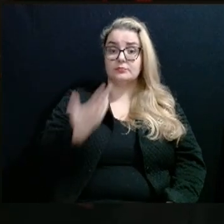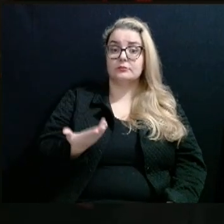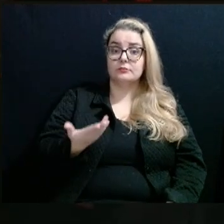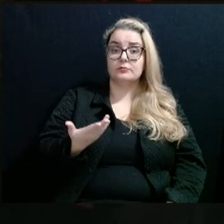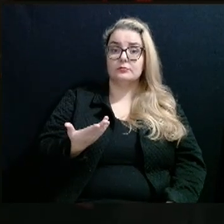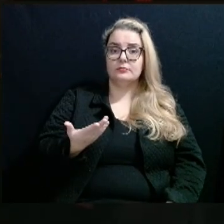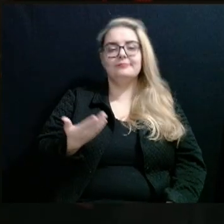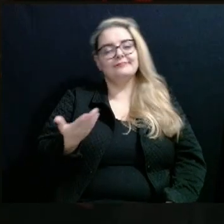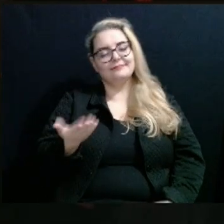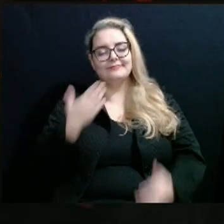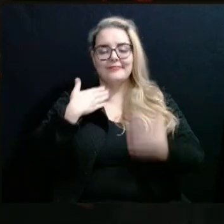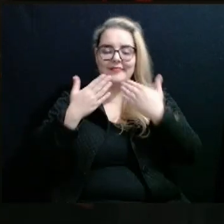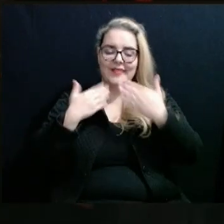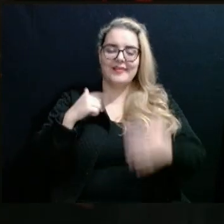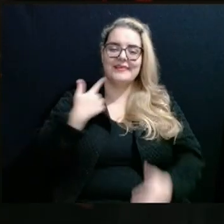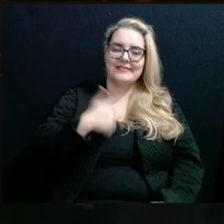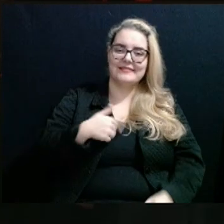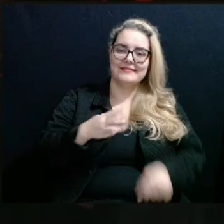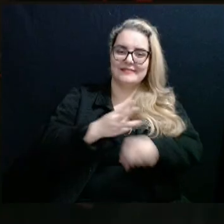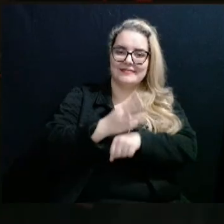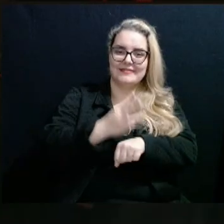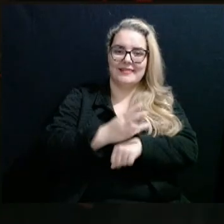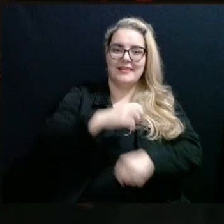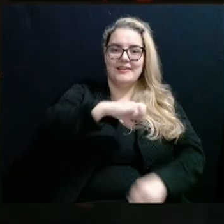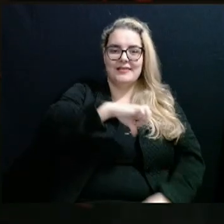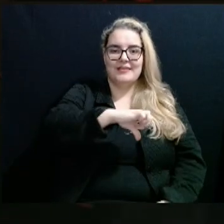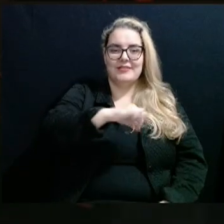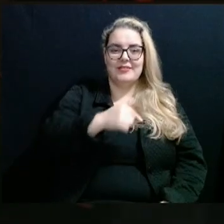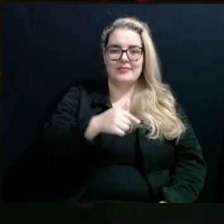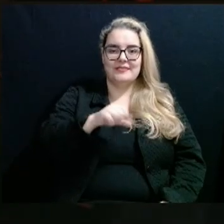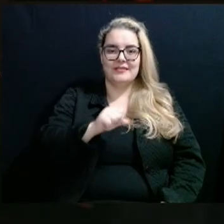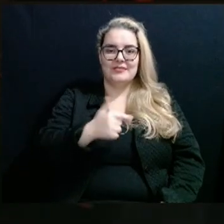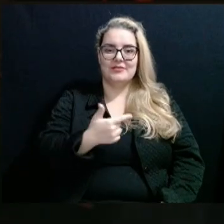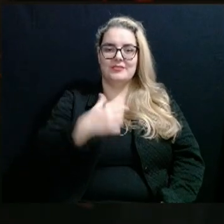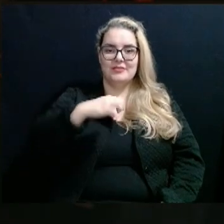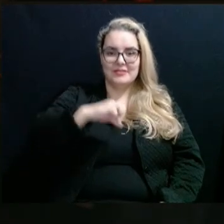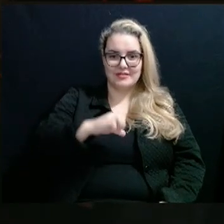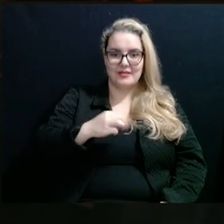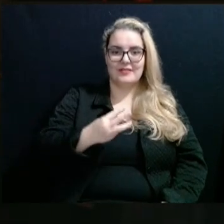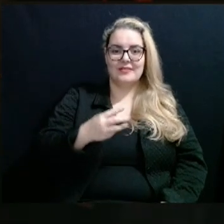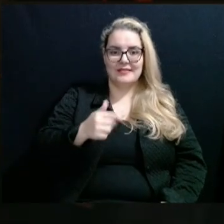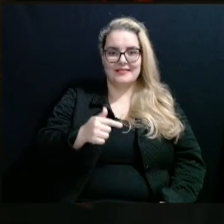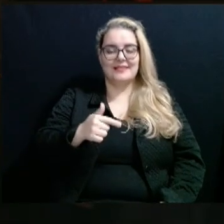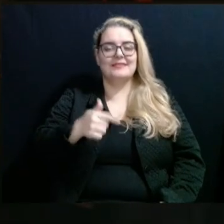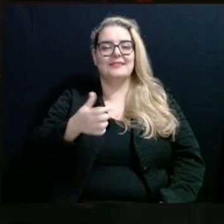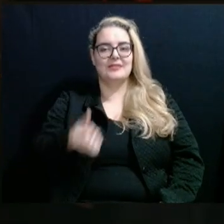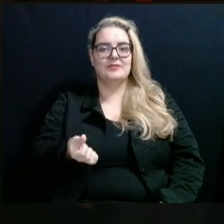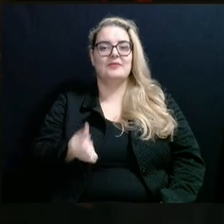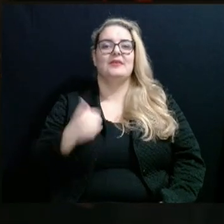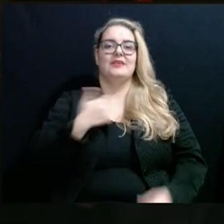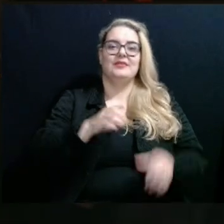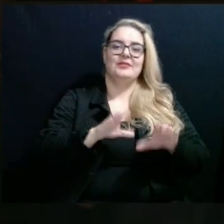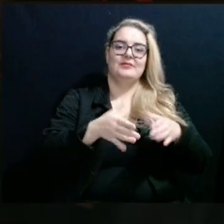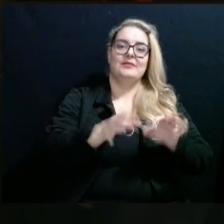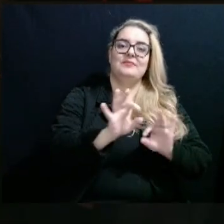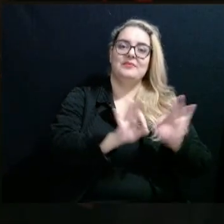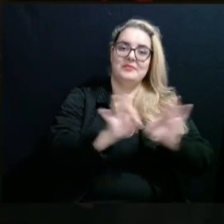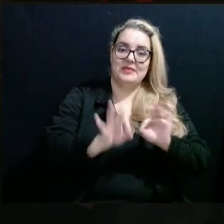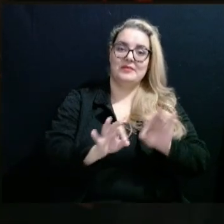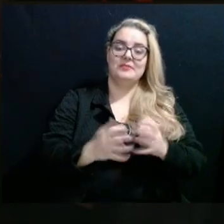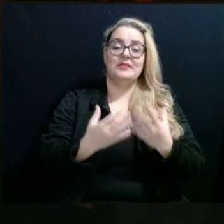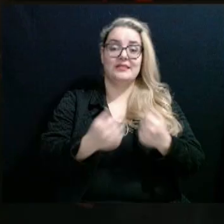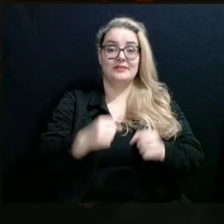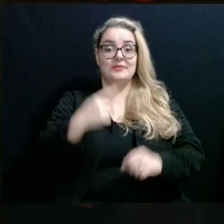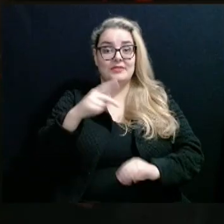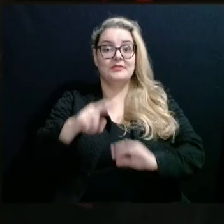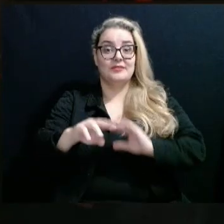gente, mande lá a sua pergunta. WhatsApp aberto, a nossa produção já à disposição para receber a sua pergunta. Daqui a pouquinho a gente já vai